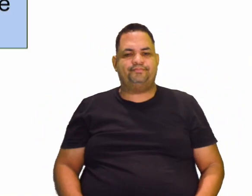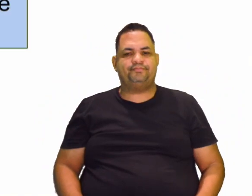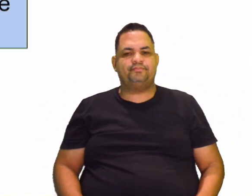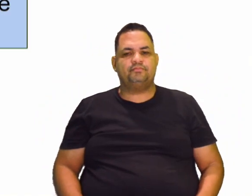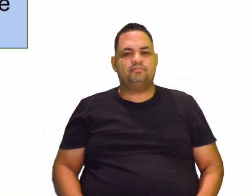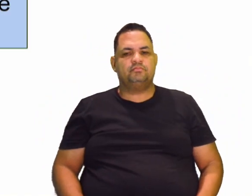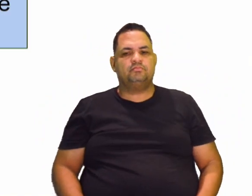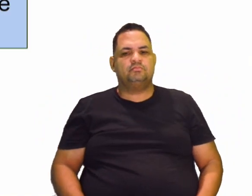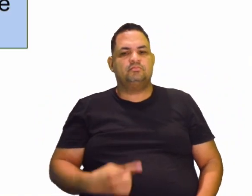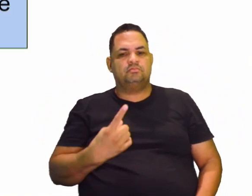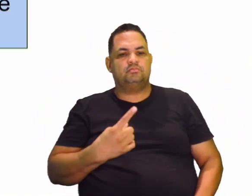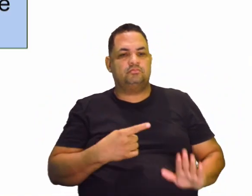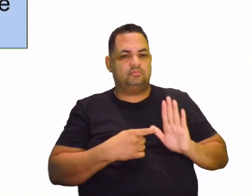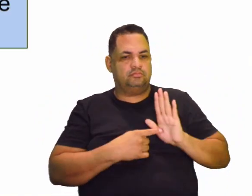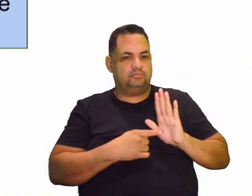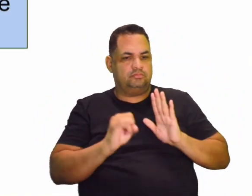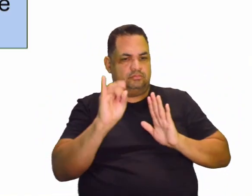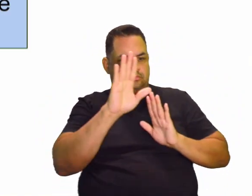em bronze,